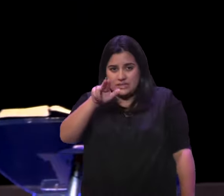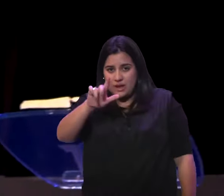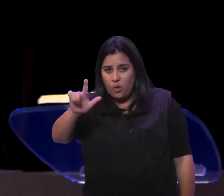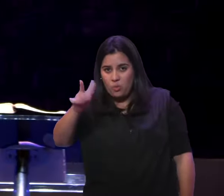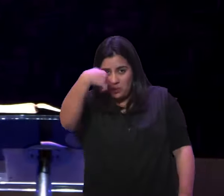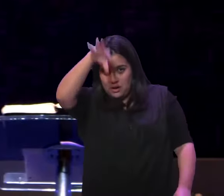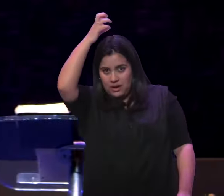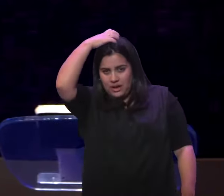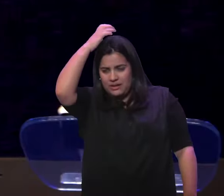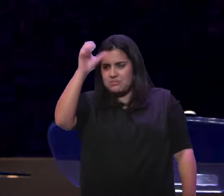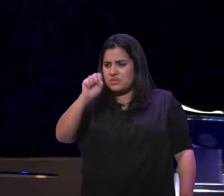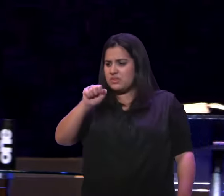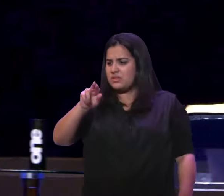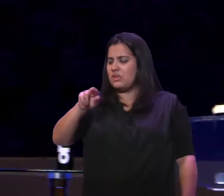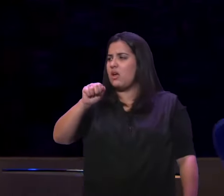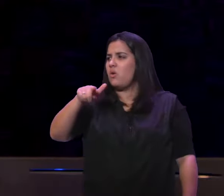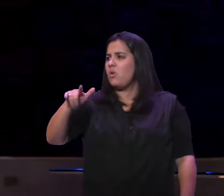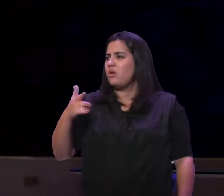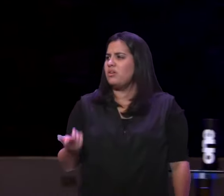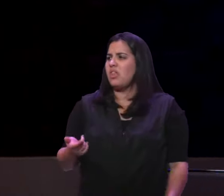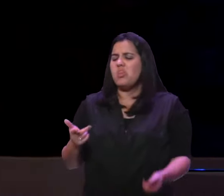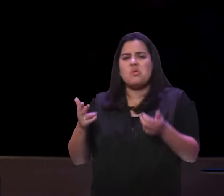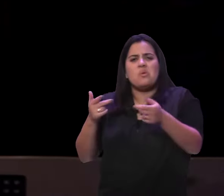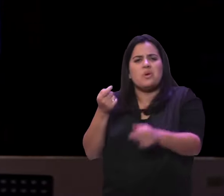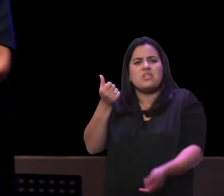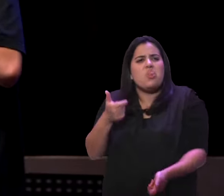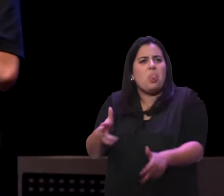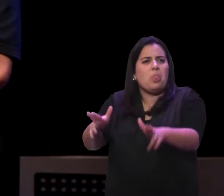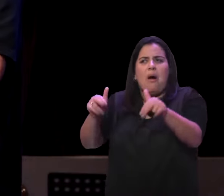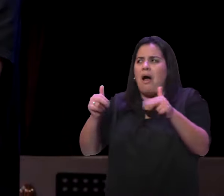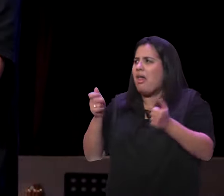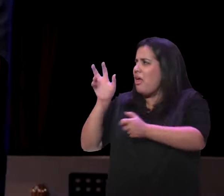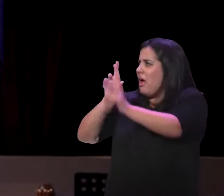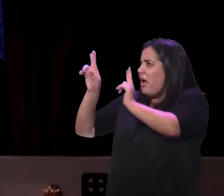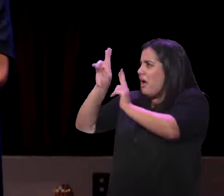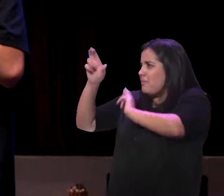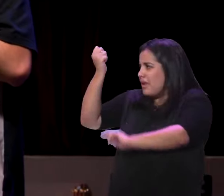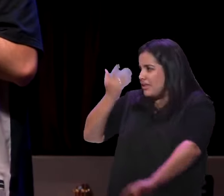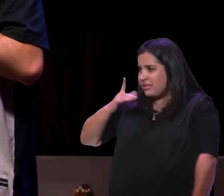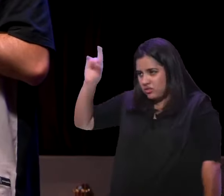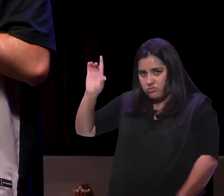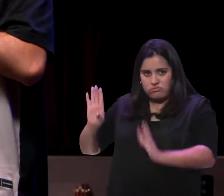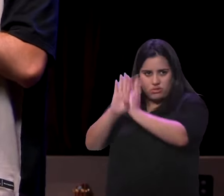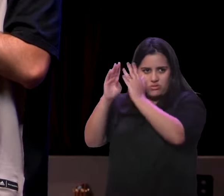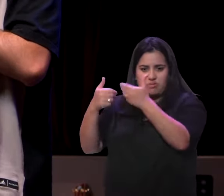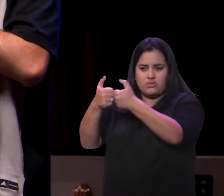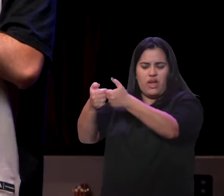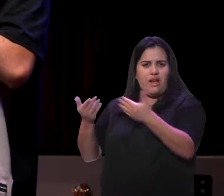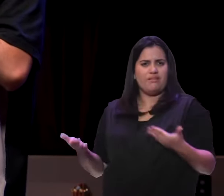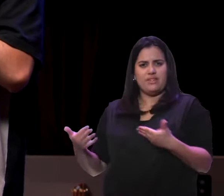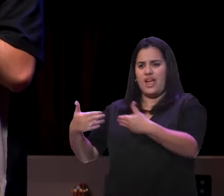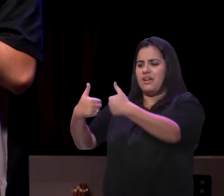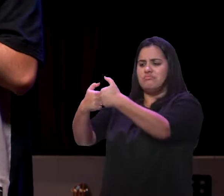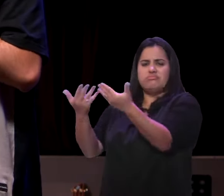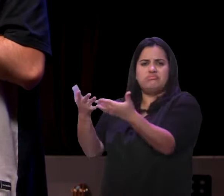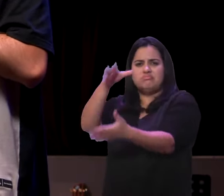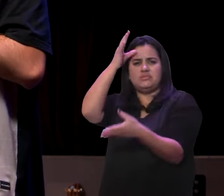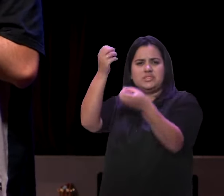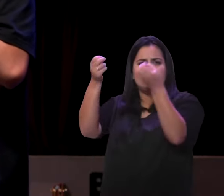Saul quase nunca se relacionou com a presença de Deus através da arca. A arca ficou